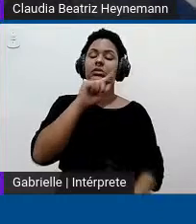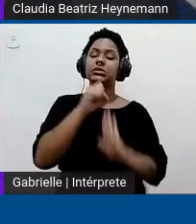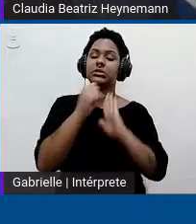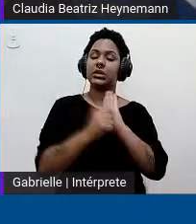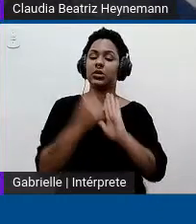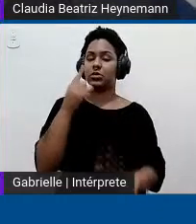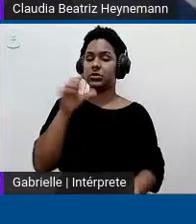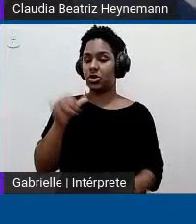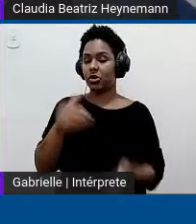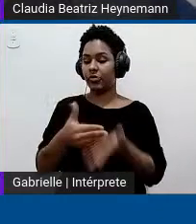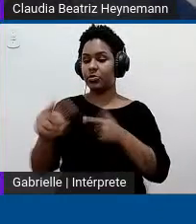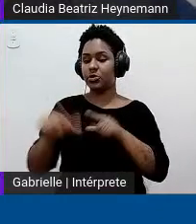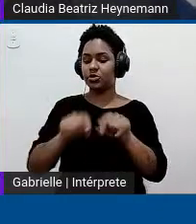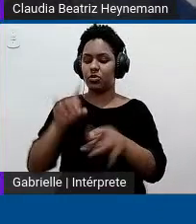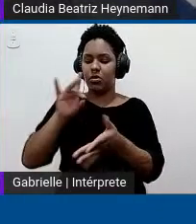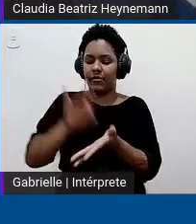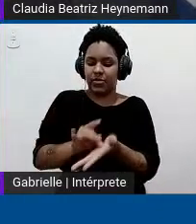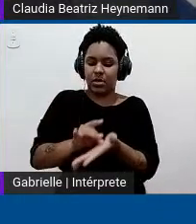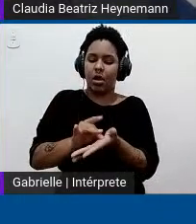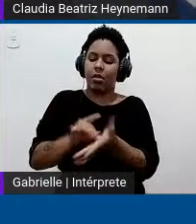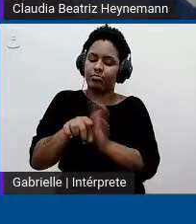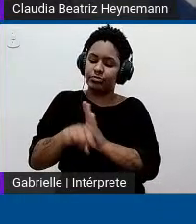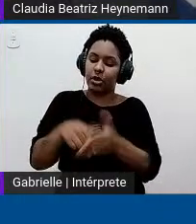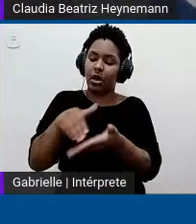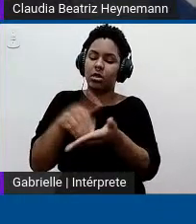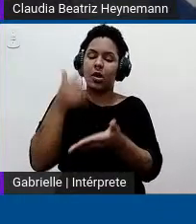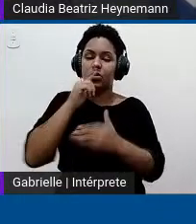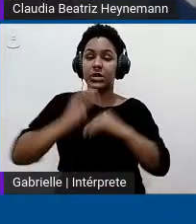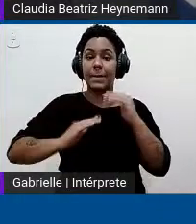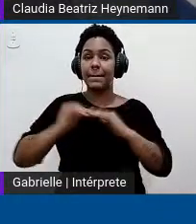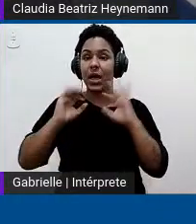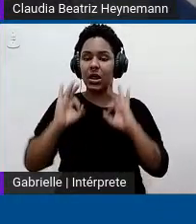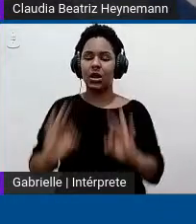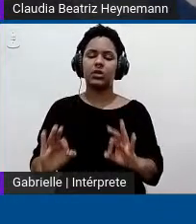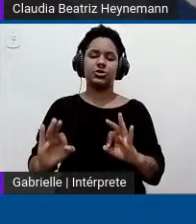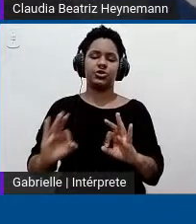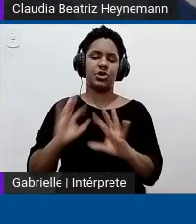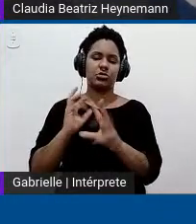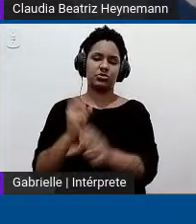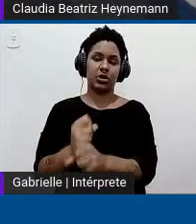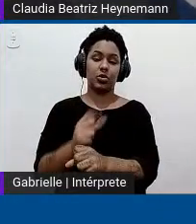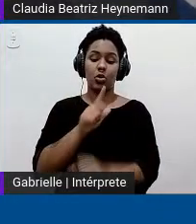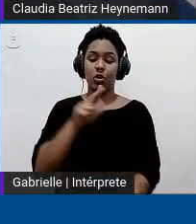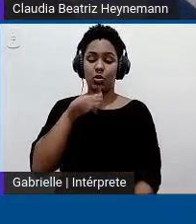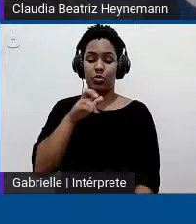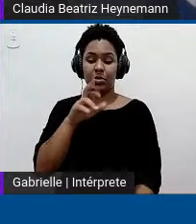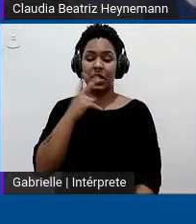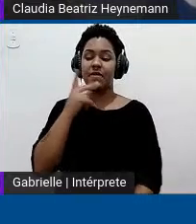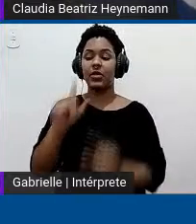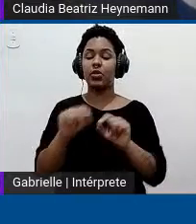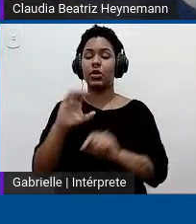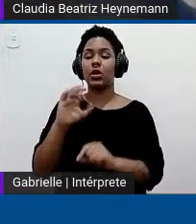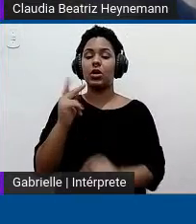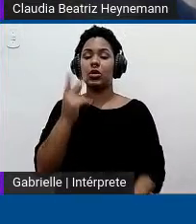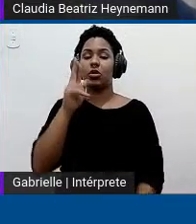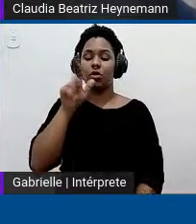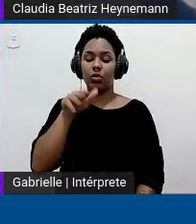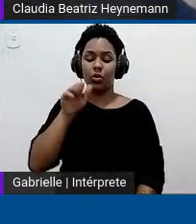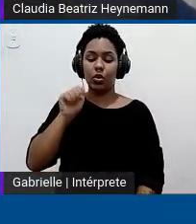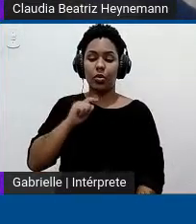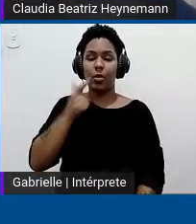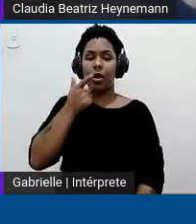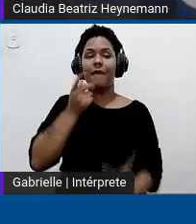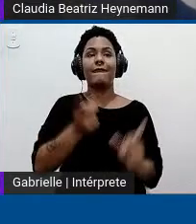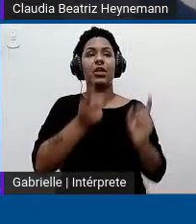um resultado prático. Os Lumière tentaram, finalmente, um processo que foi denominado croma, comercializado como